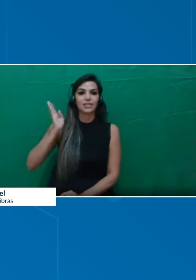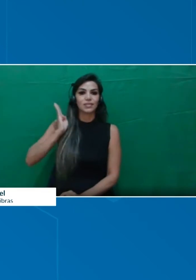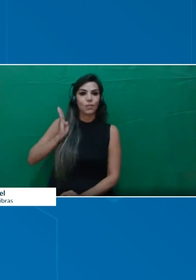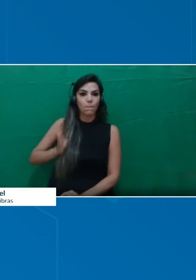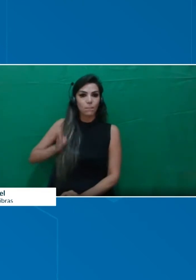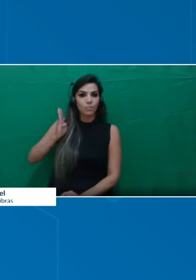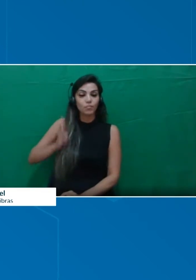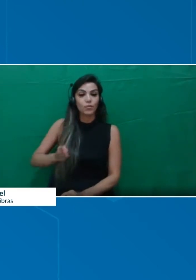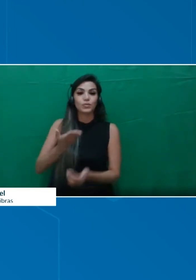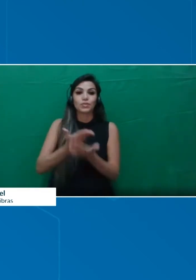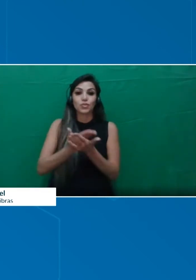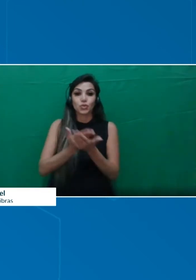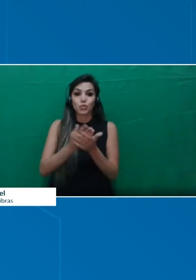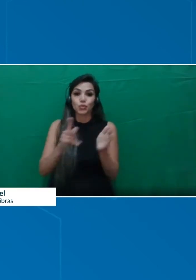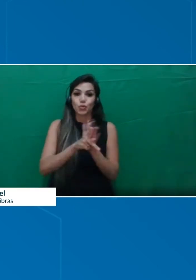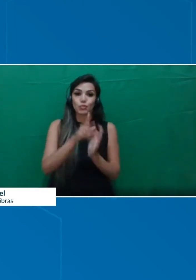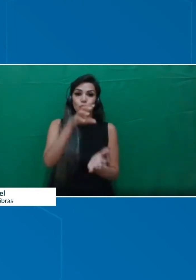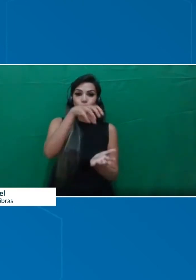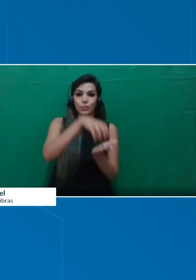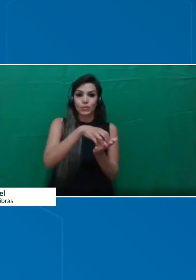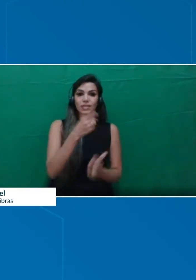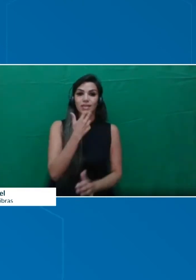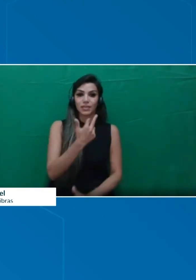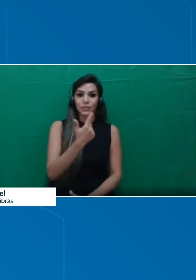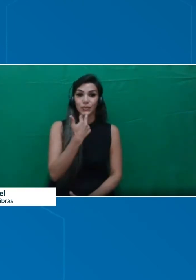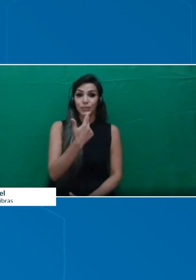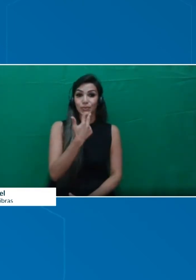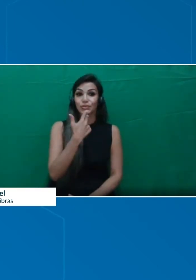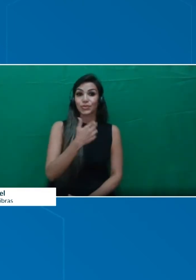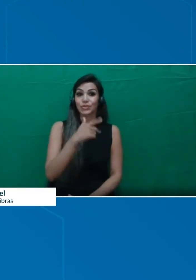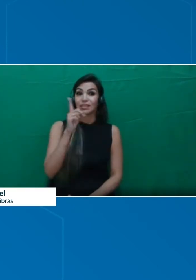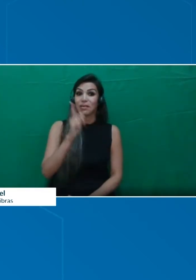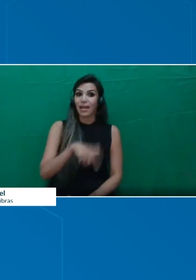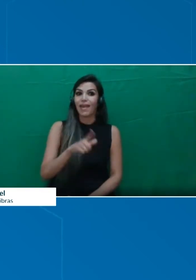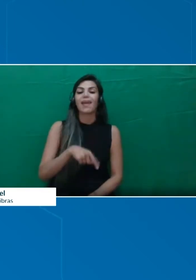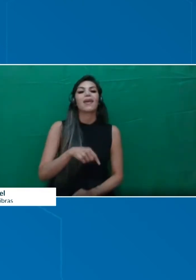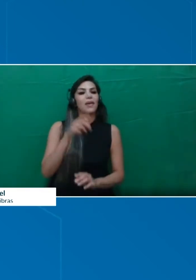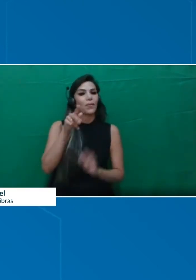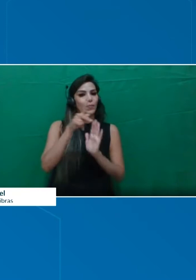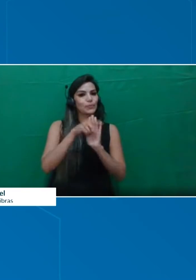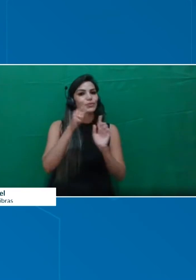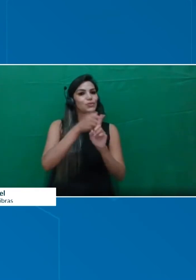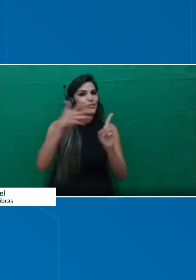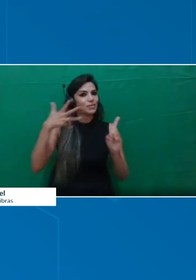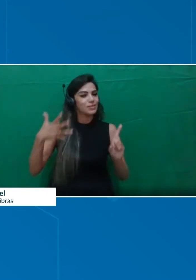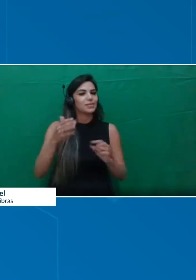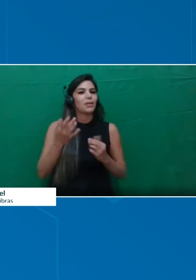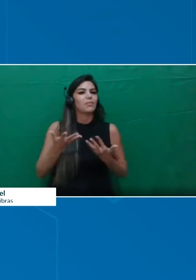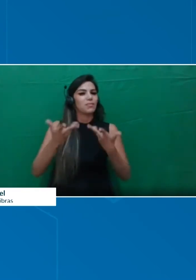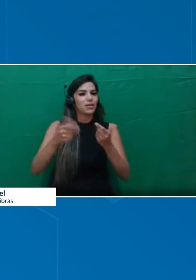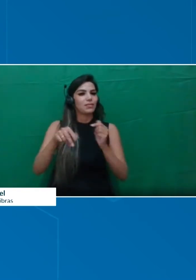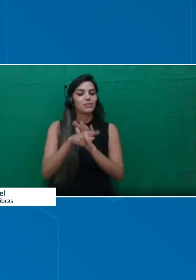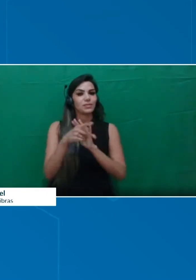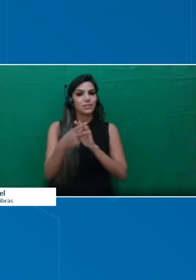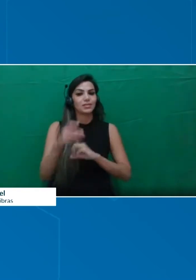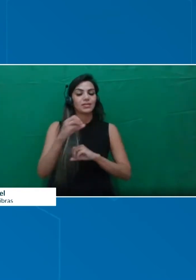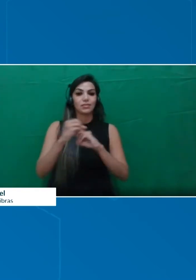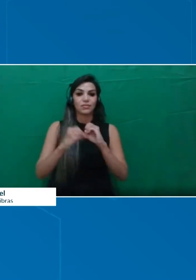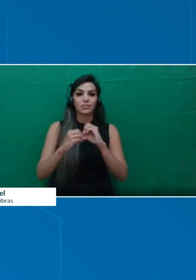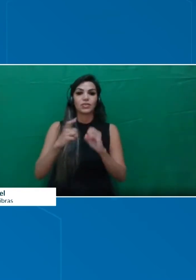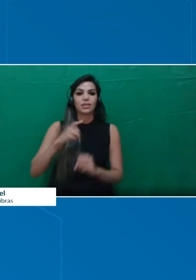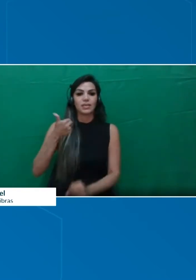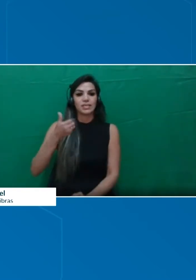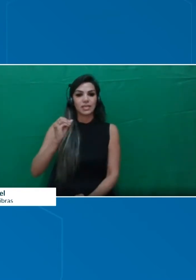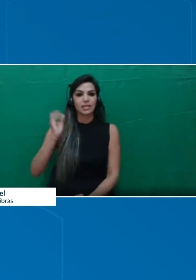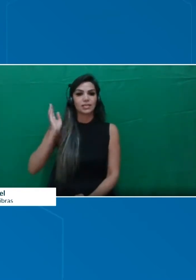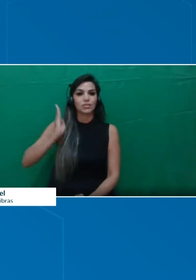nosso Centro de Línguas, que também é um outro projeto de extensão grandioso da universidade. Então, a gente tem 10 bolsas que serão sorteadas para